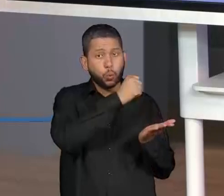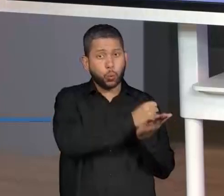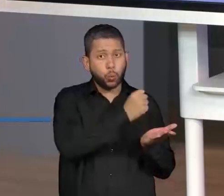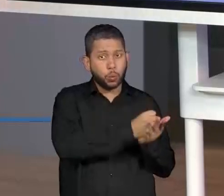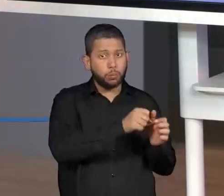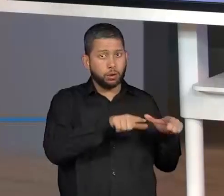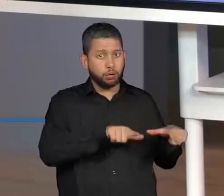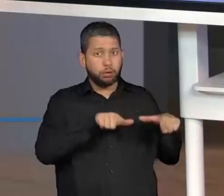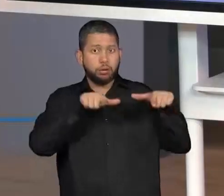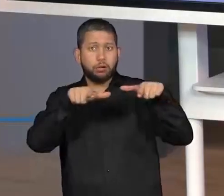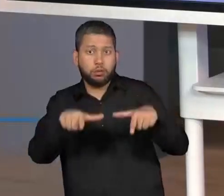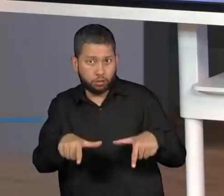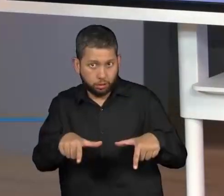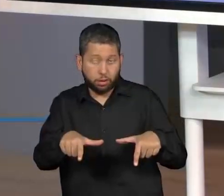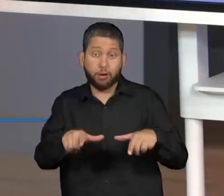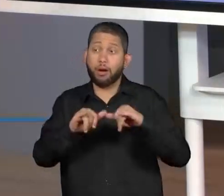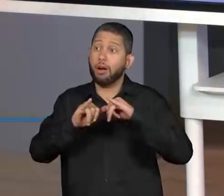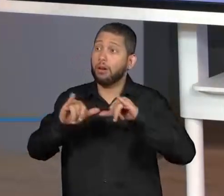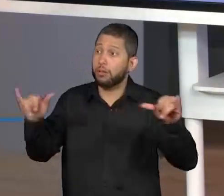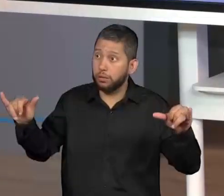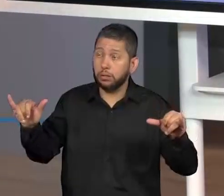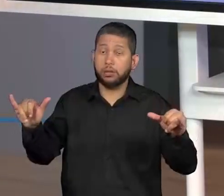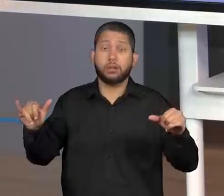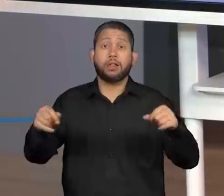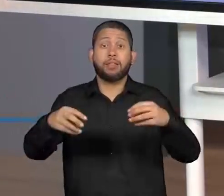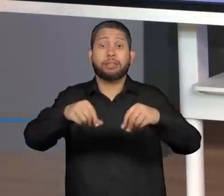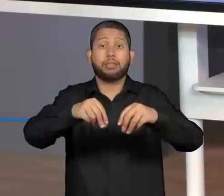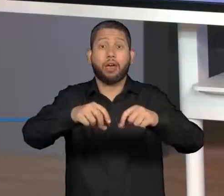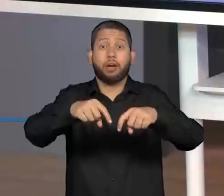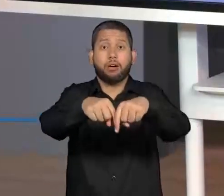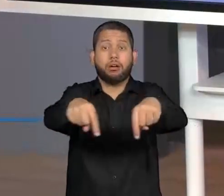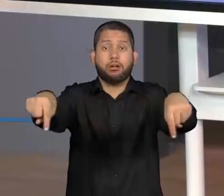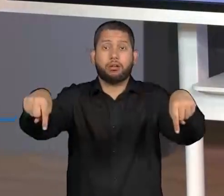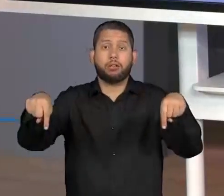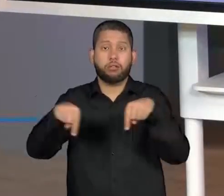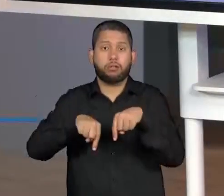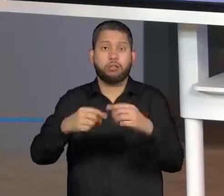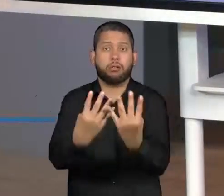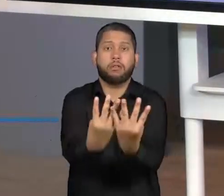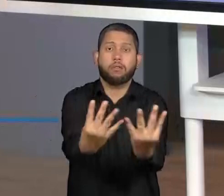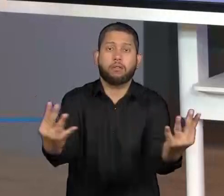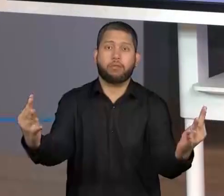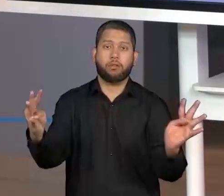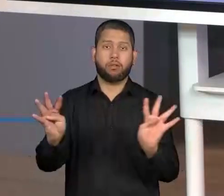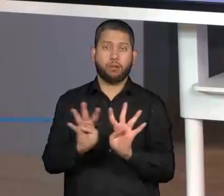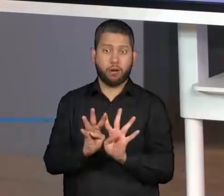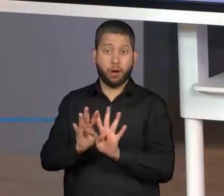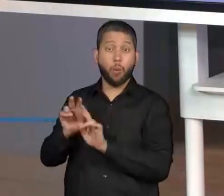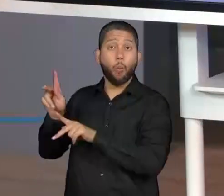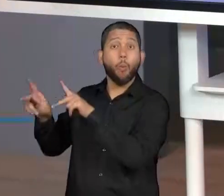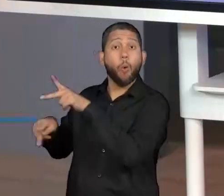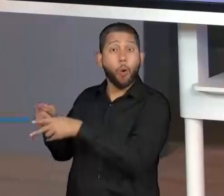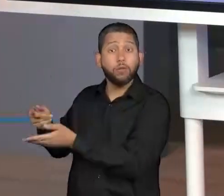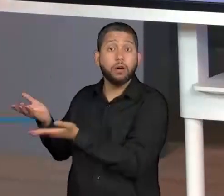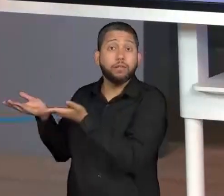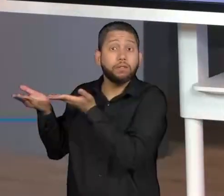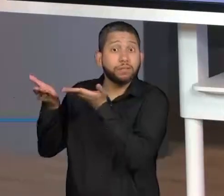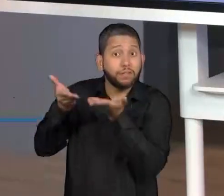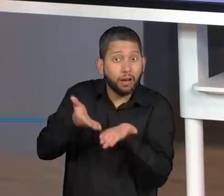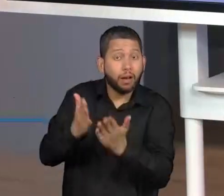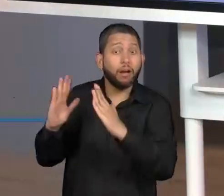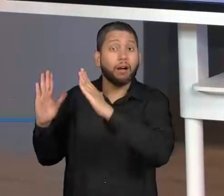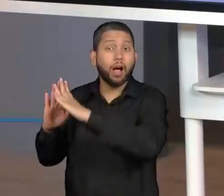né, eles podem morar naquele lugar e cultivar e extrair os elementos, os